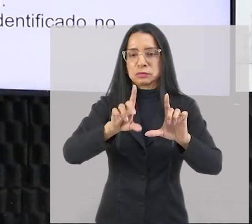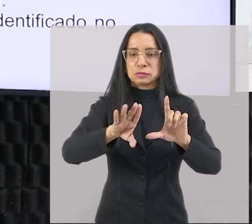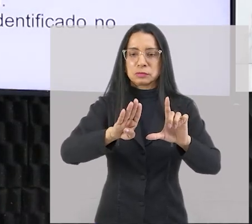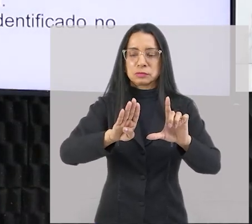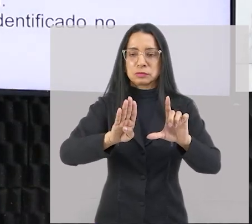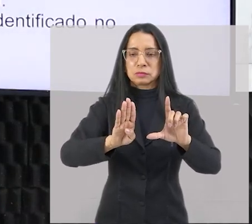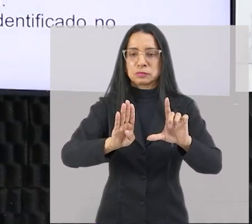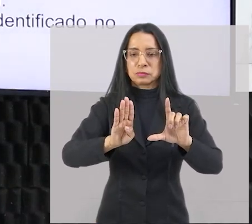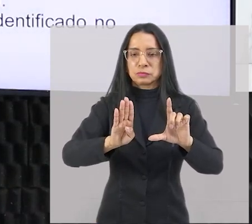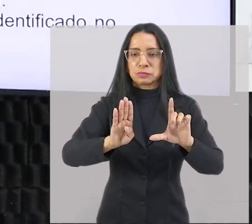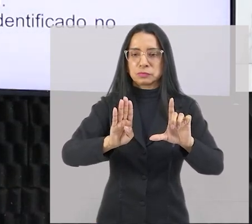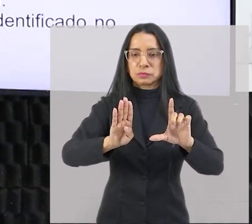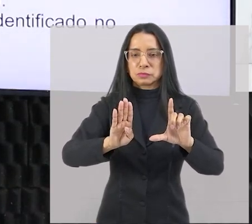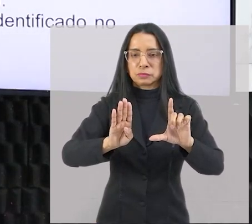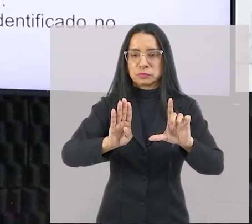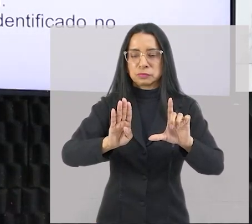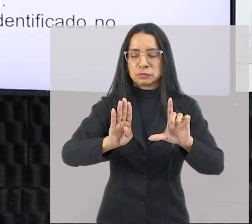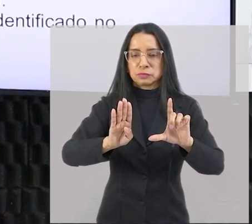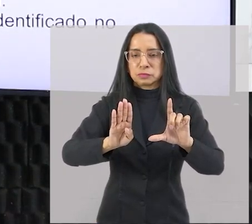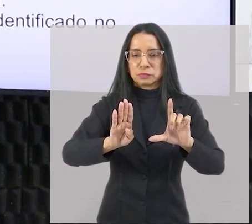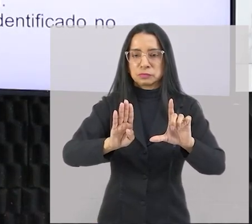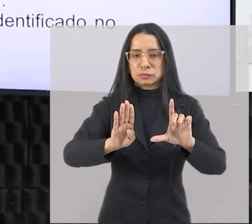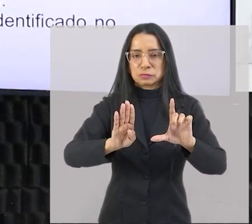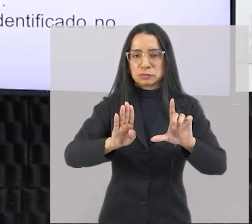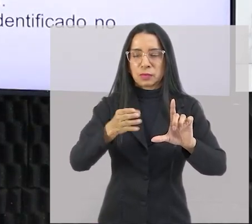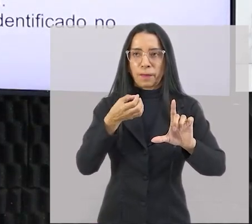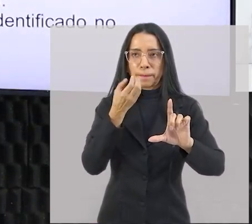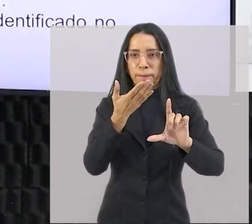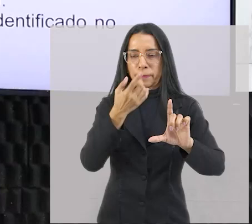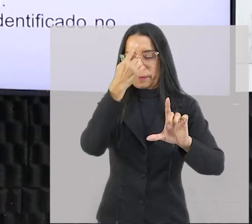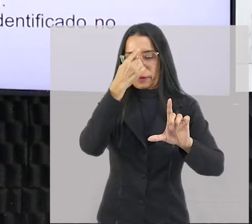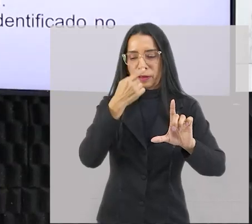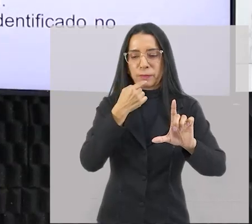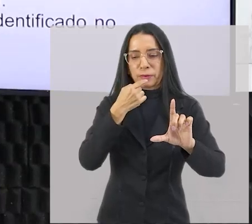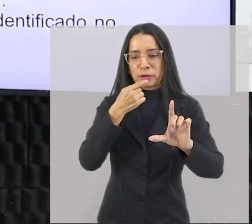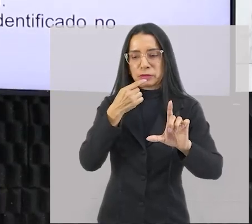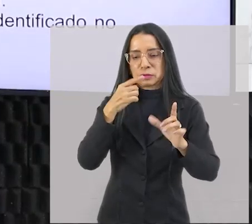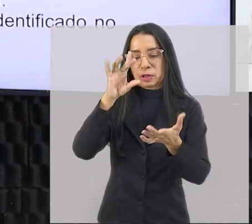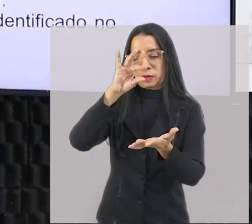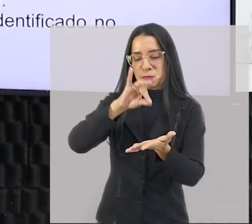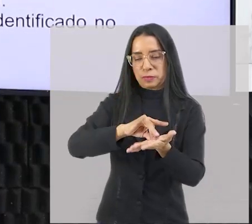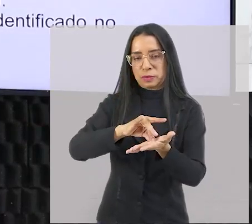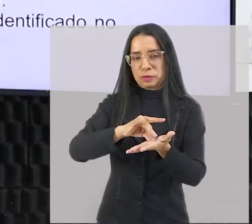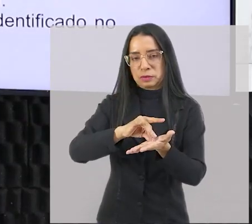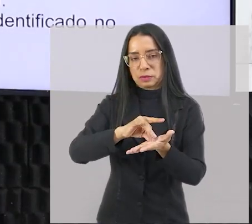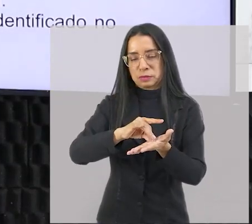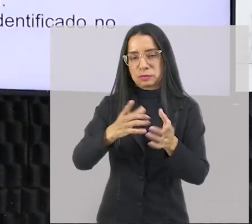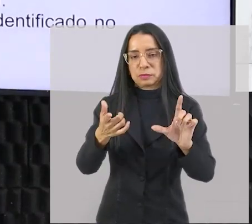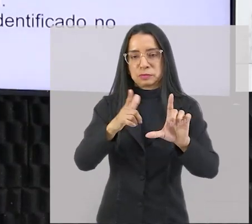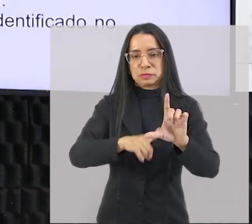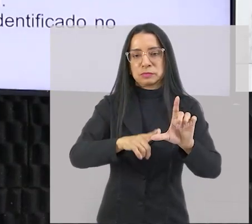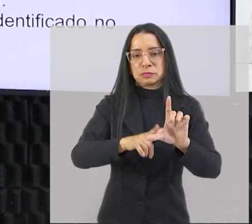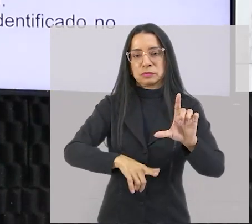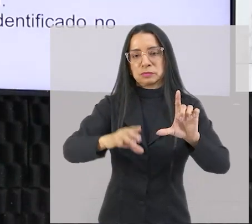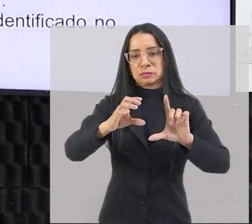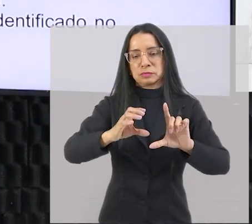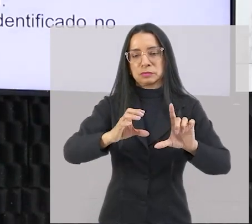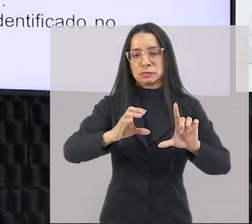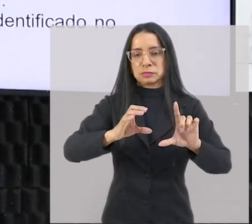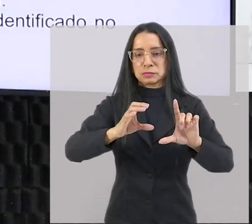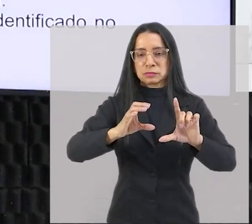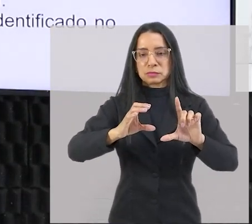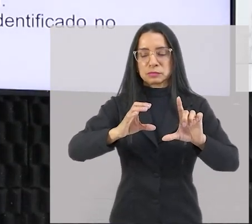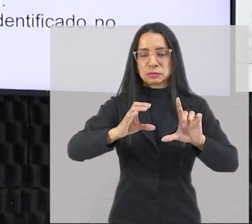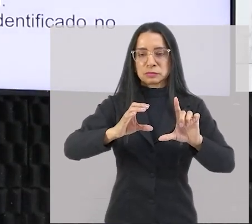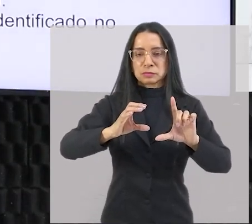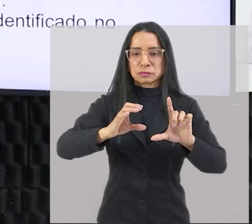do homem olhando sempre para frente. Bom, ali a imagem está fixa, mesmo que no meu sonho é a única coisa que eu consigo lembrar.